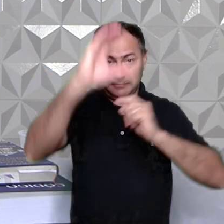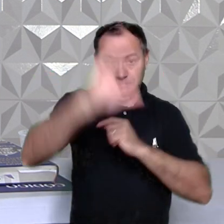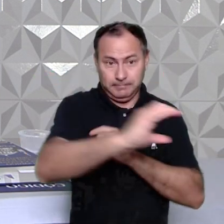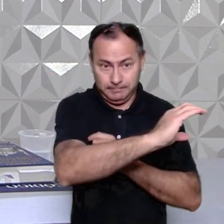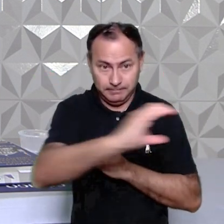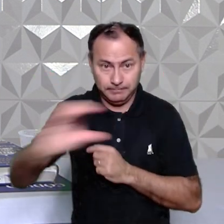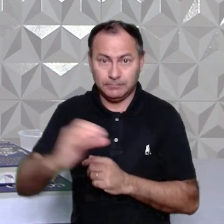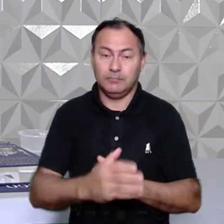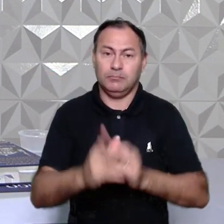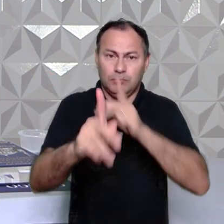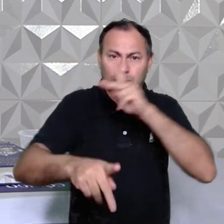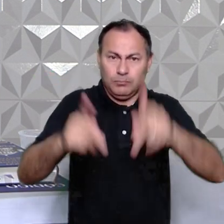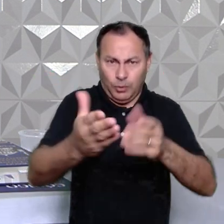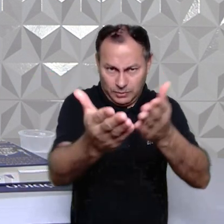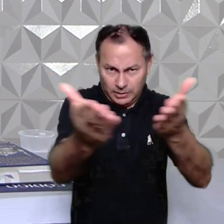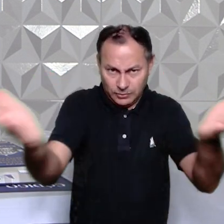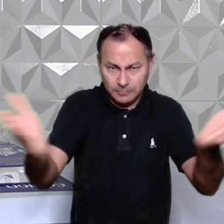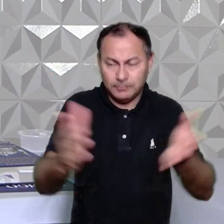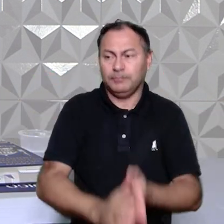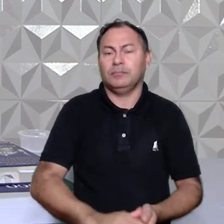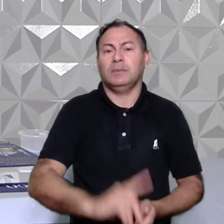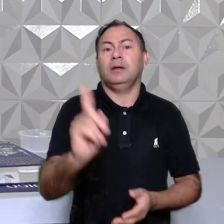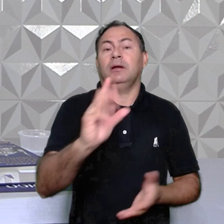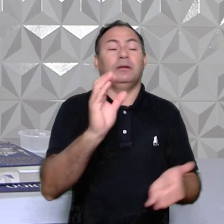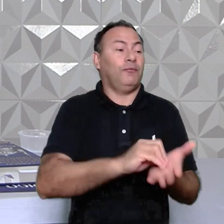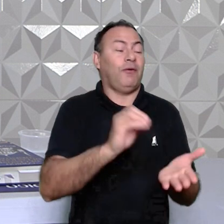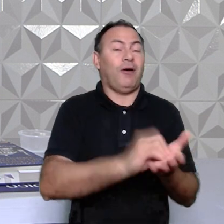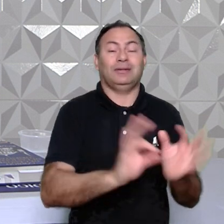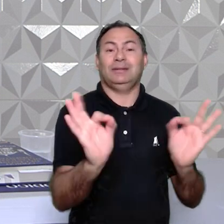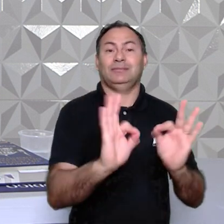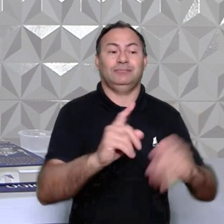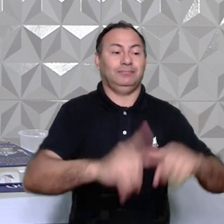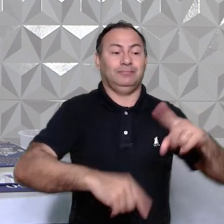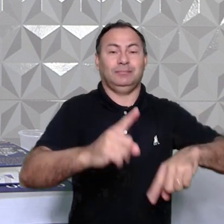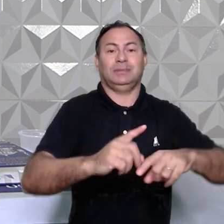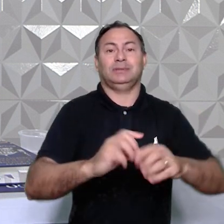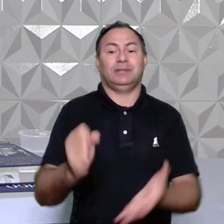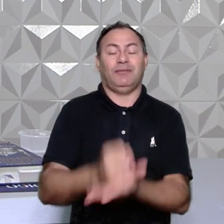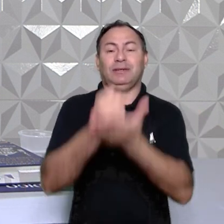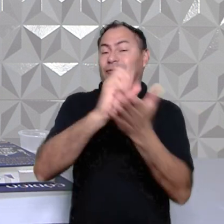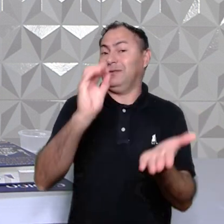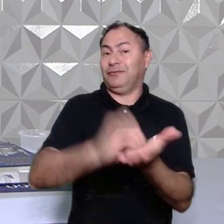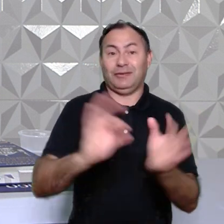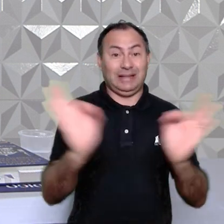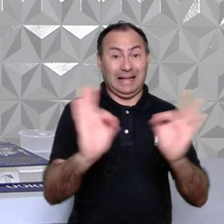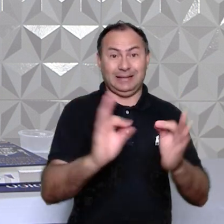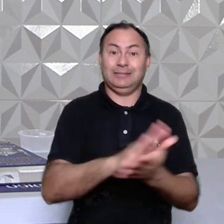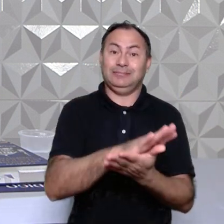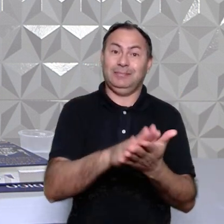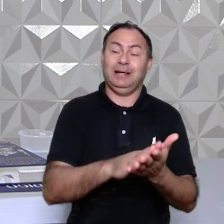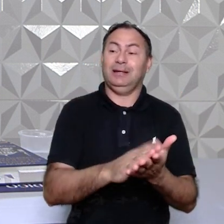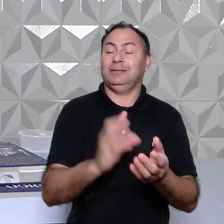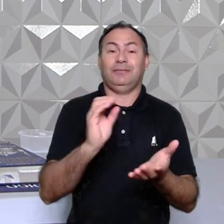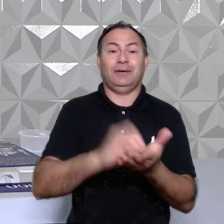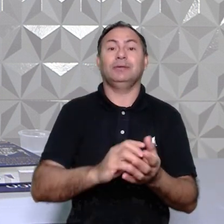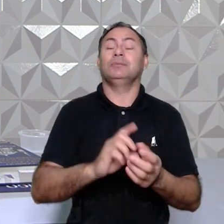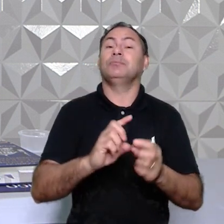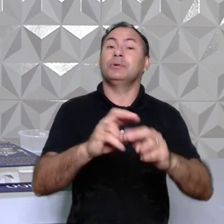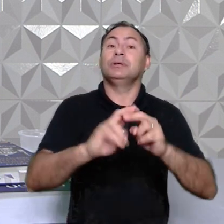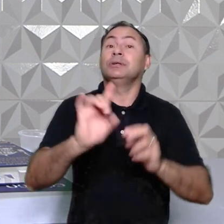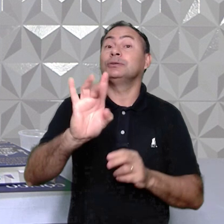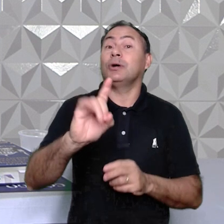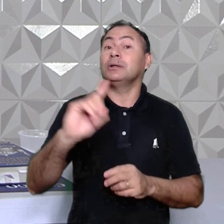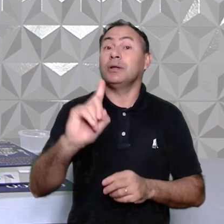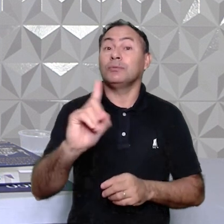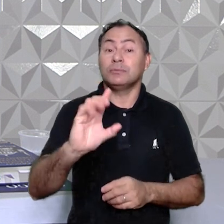Católica, caro povo de Deus, não falta nenhum elemento de salvação. Por isso, né, só não